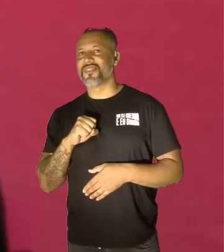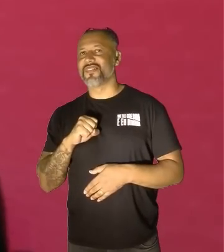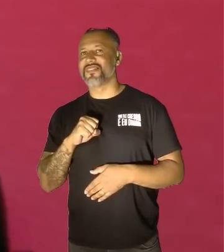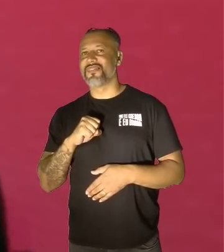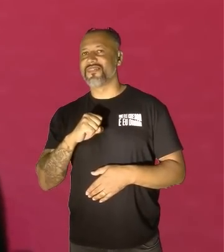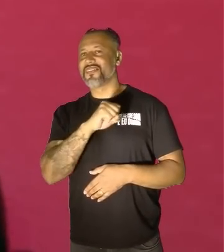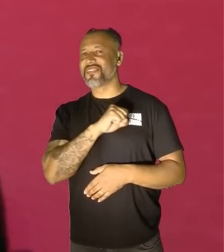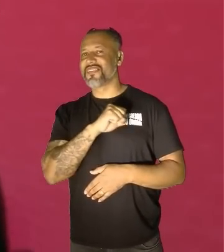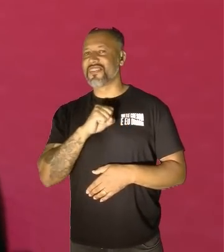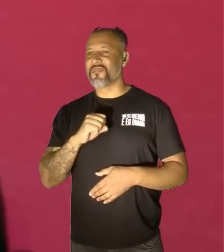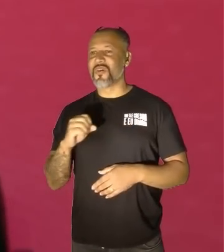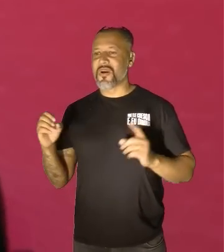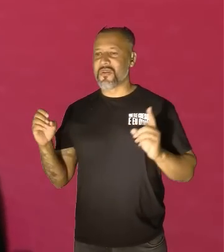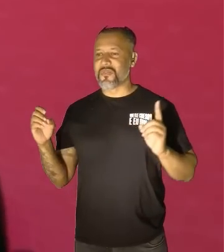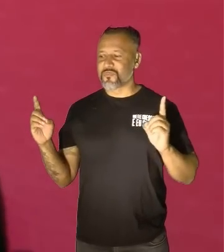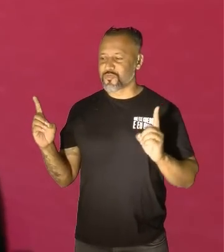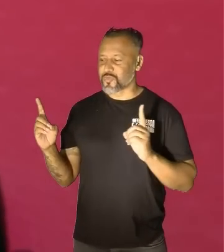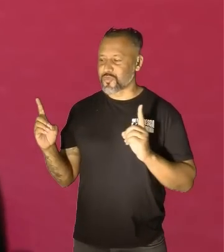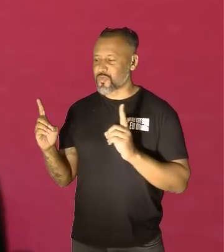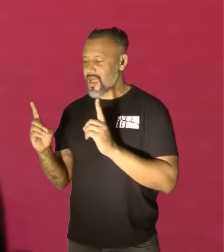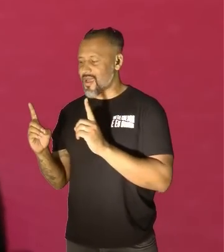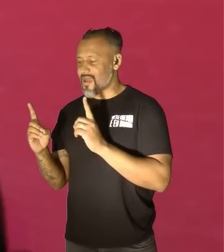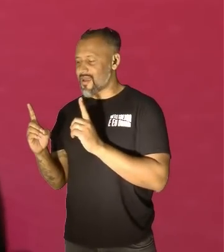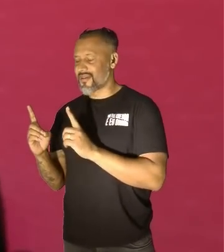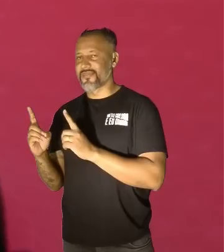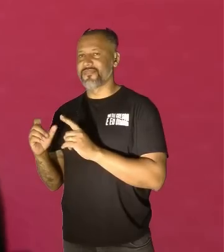Ele vai para Eli.